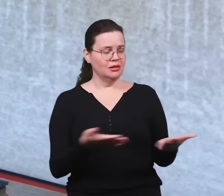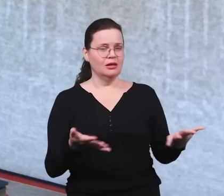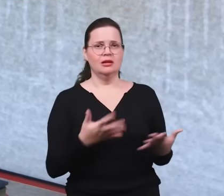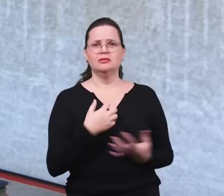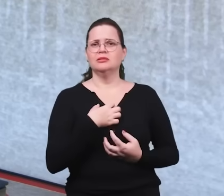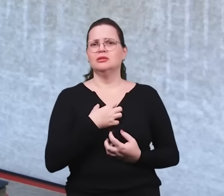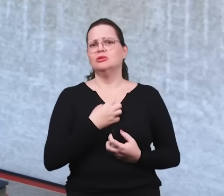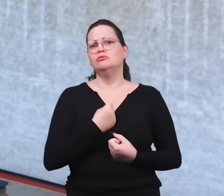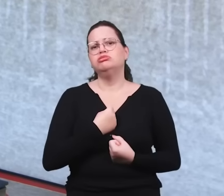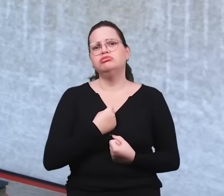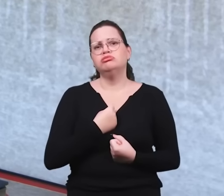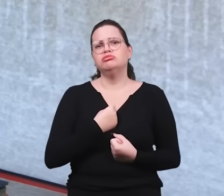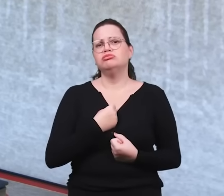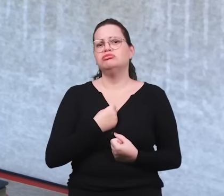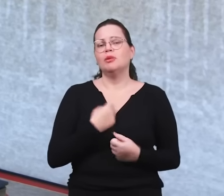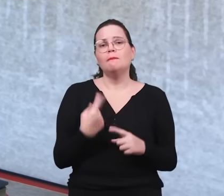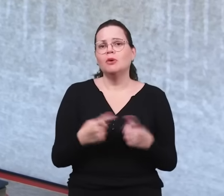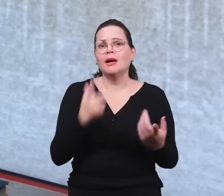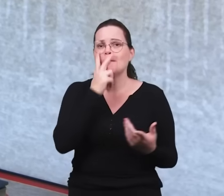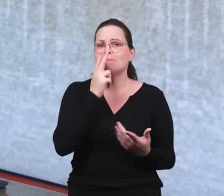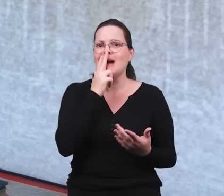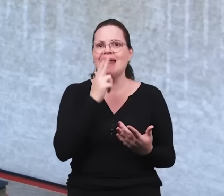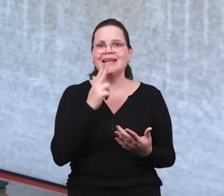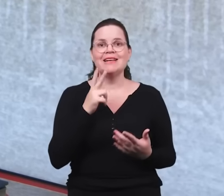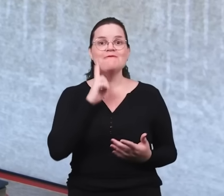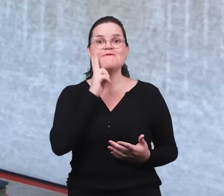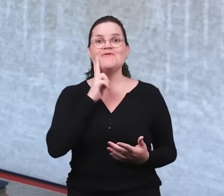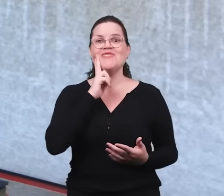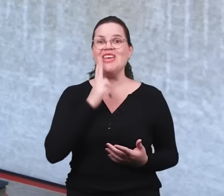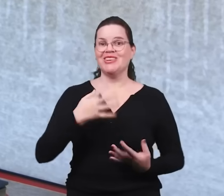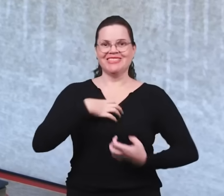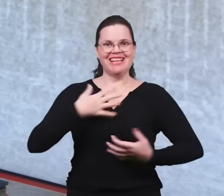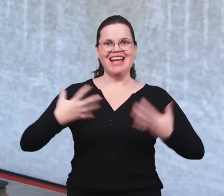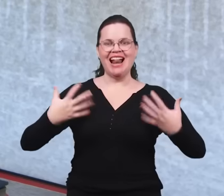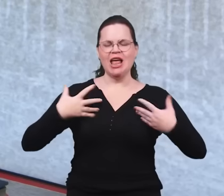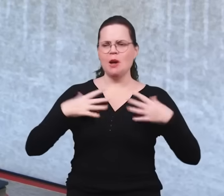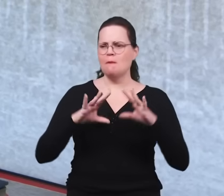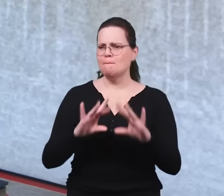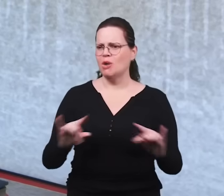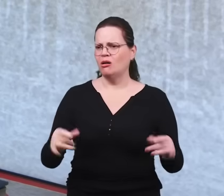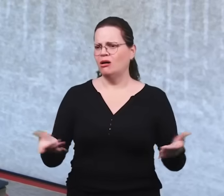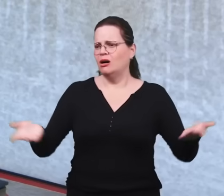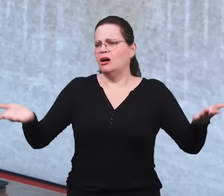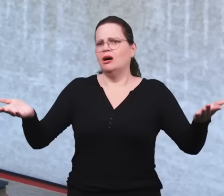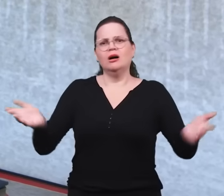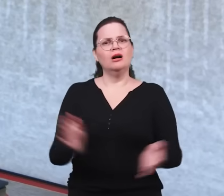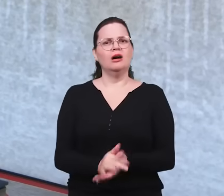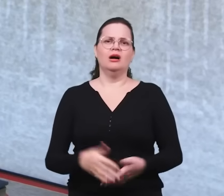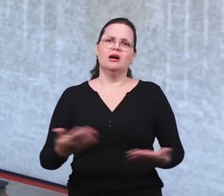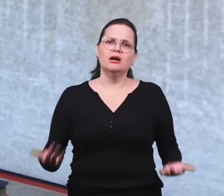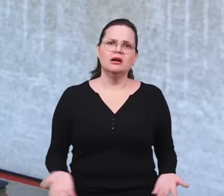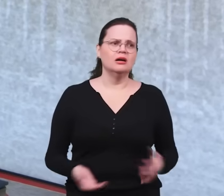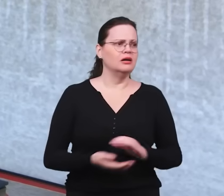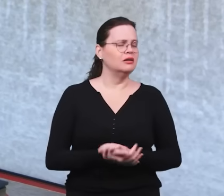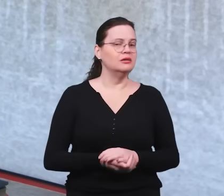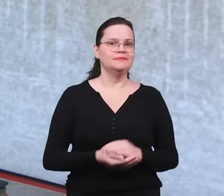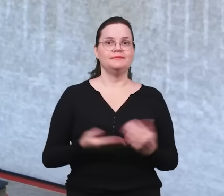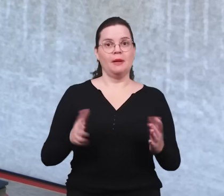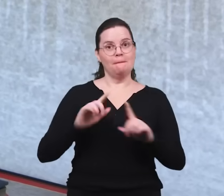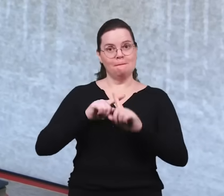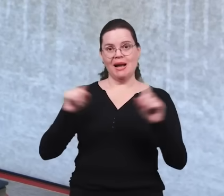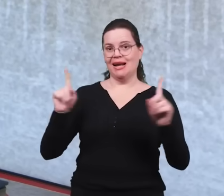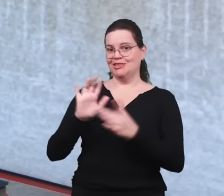festa havia acabado. Todavia, Jesus havia sido convidado para estar ali. E no lugar onde Jesus